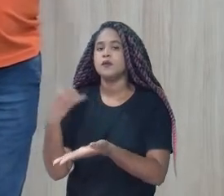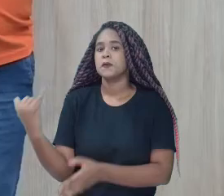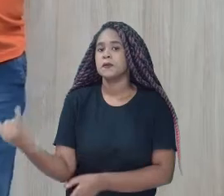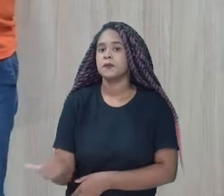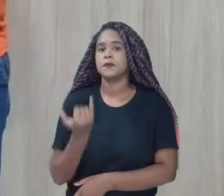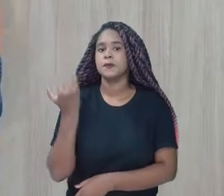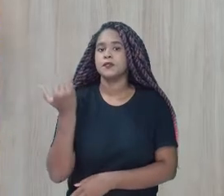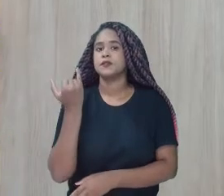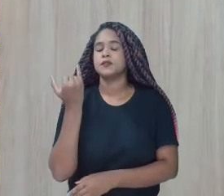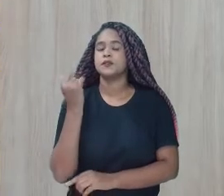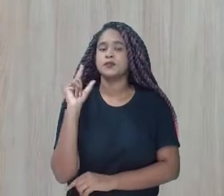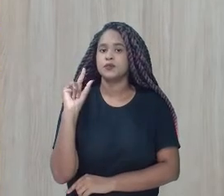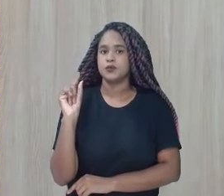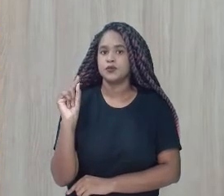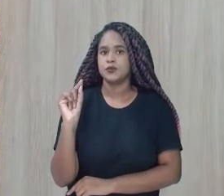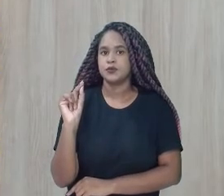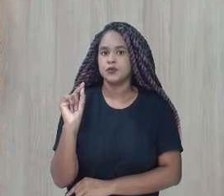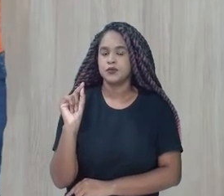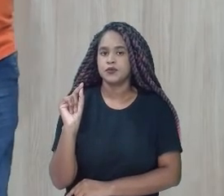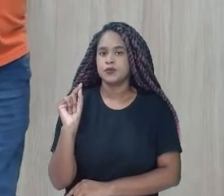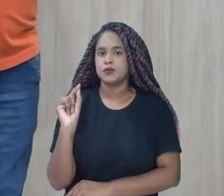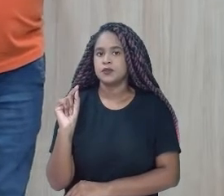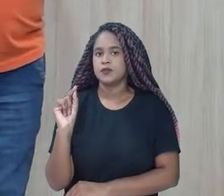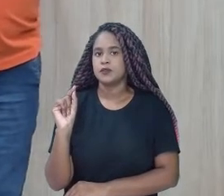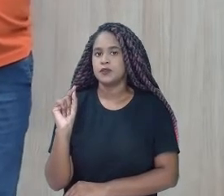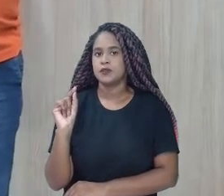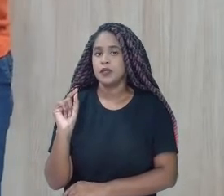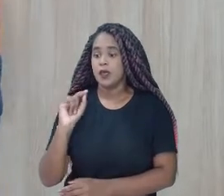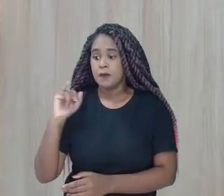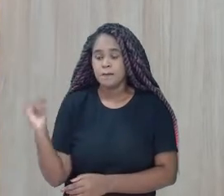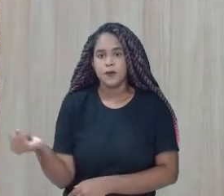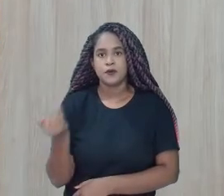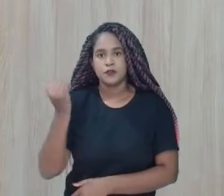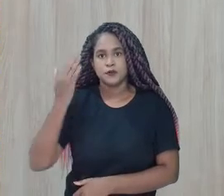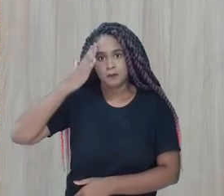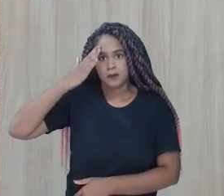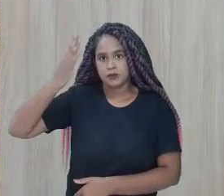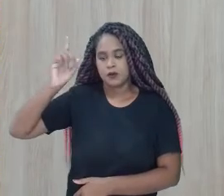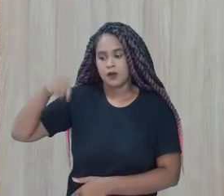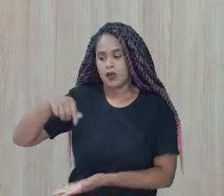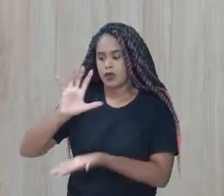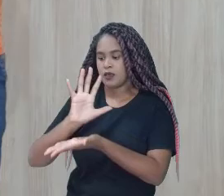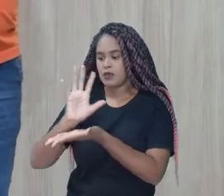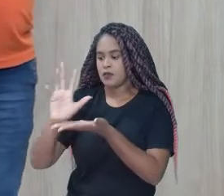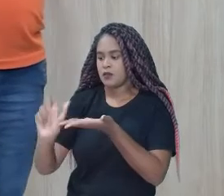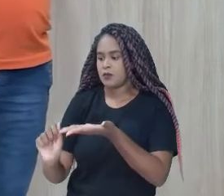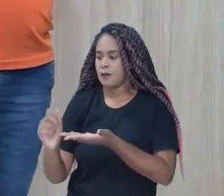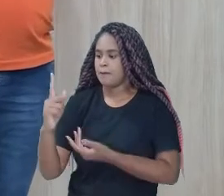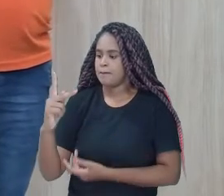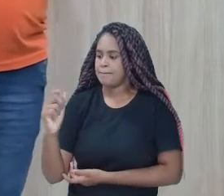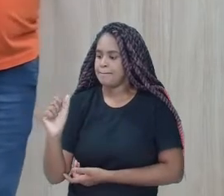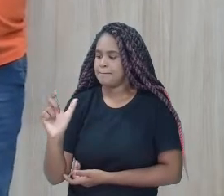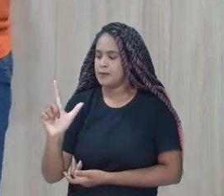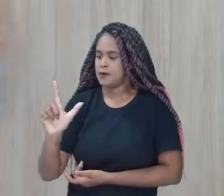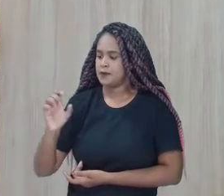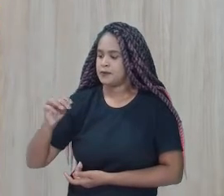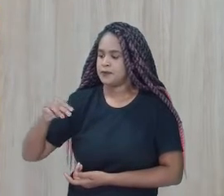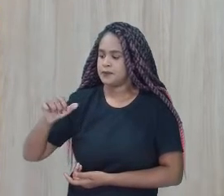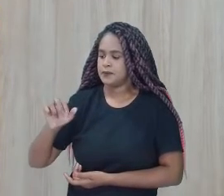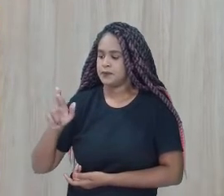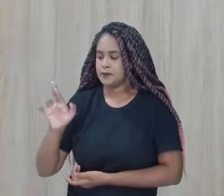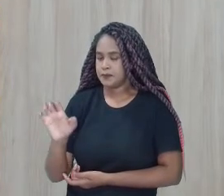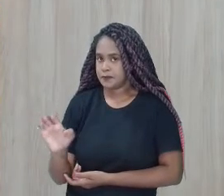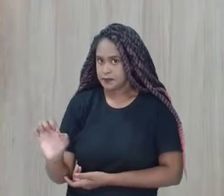importante desses quilombos será o quilombo de Palmares. Né? Então, o Quilombo de